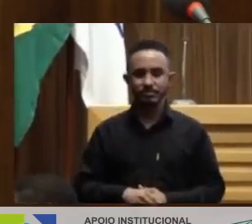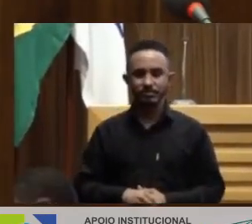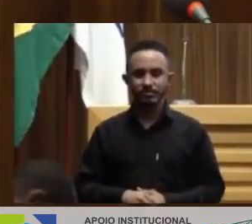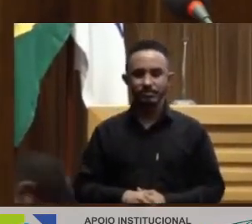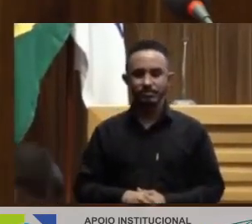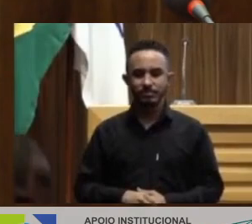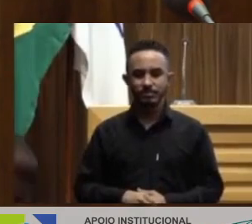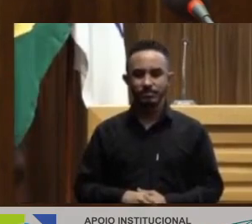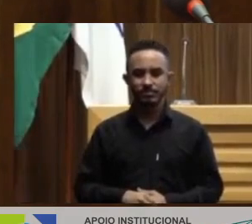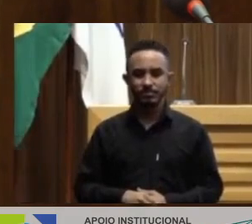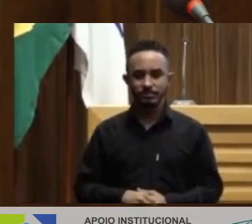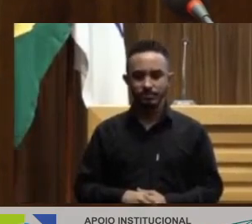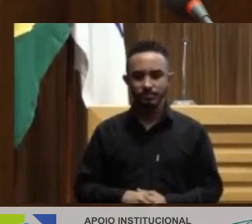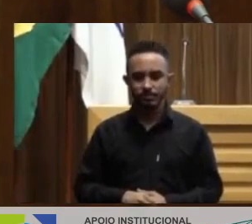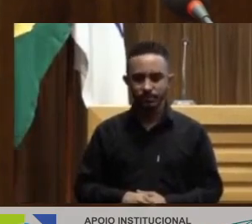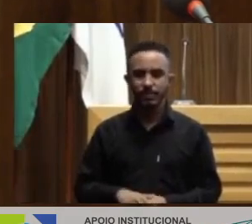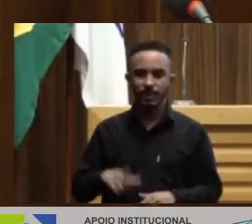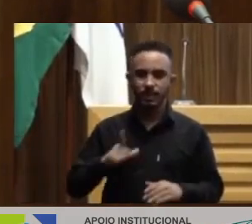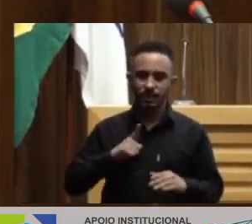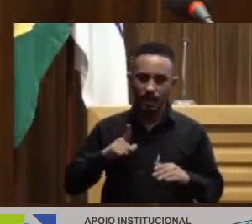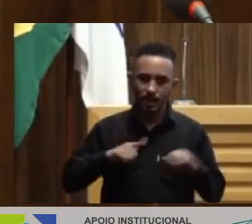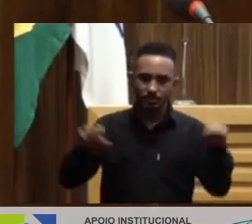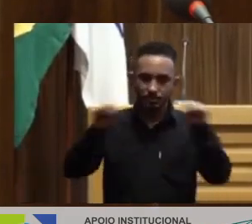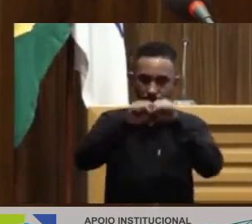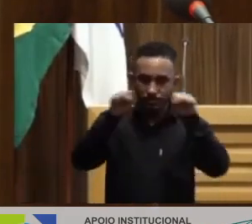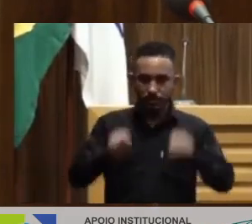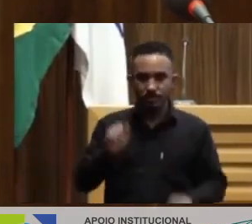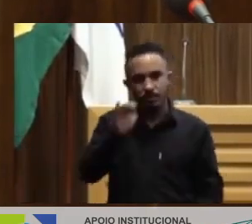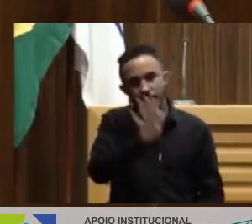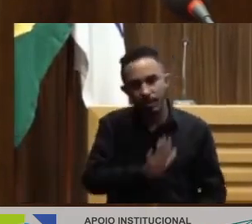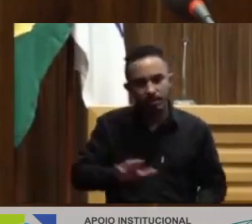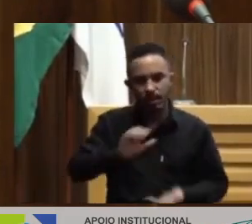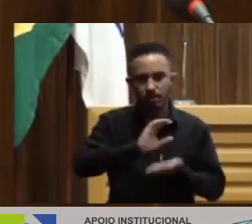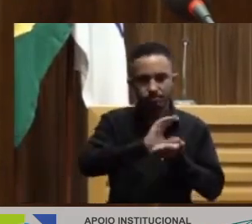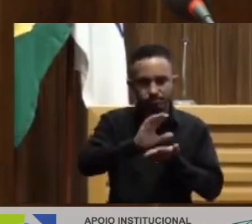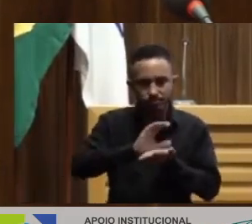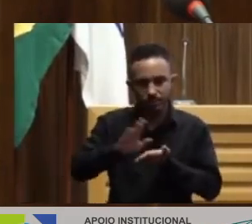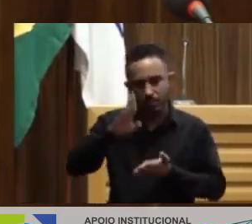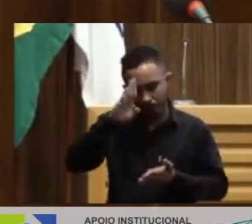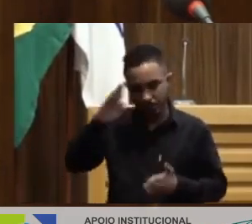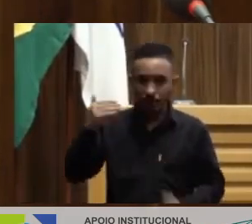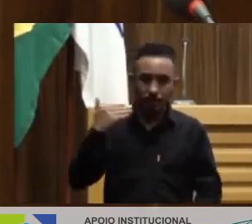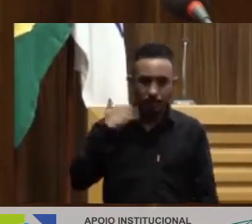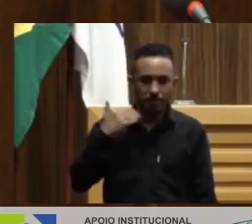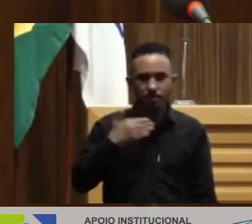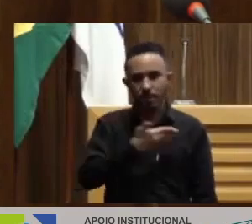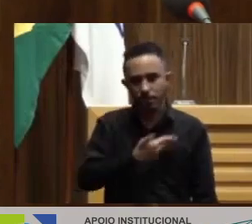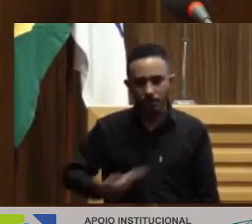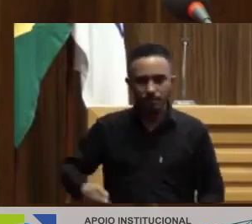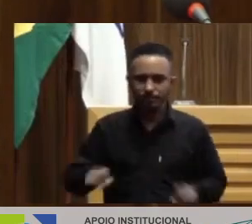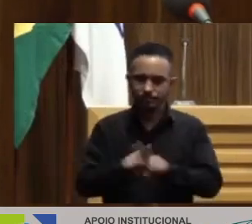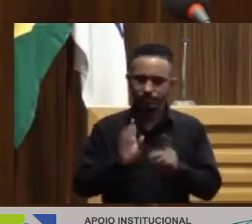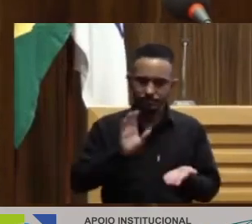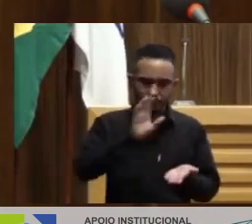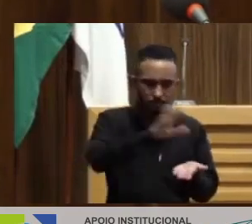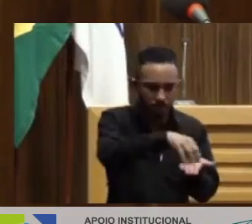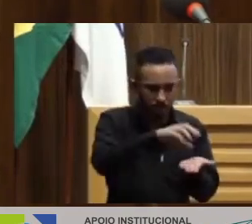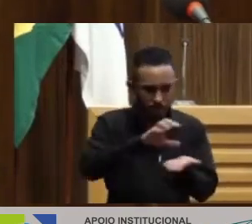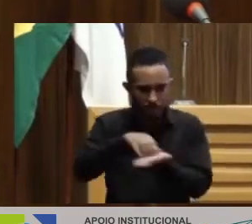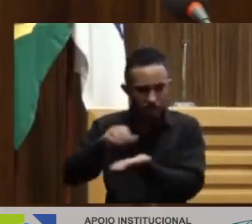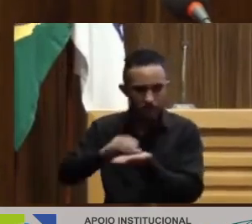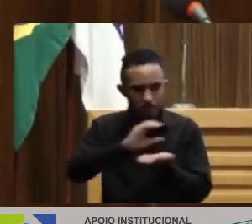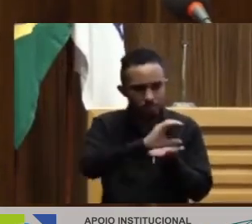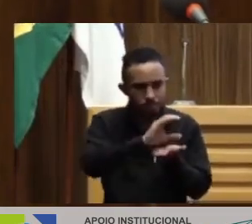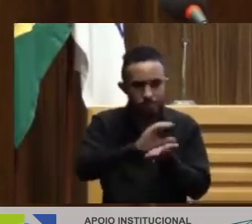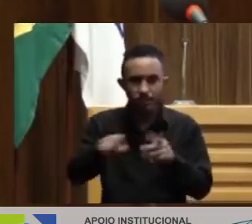E ela aglutina o Sistema Nacional de Fomento, os principais bancos públicos, as agências estaduais de fomento,